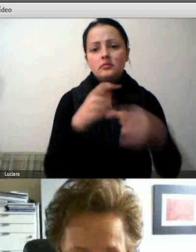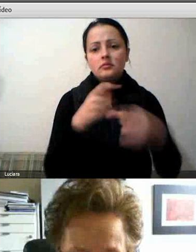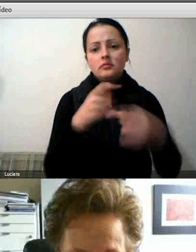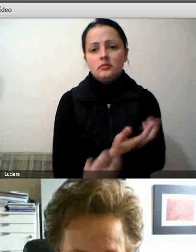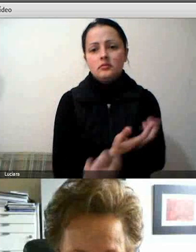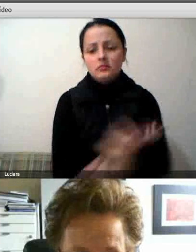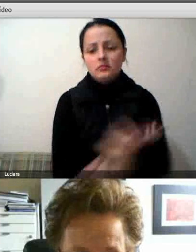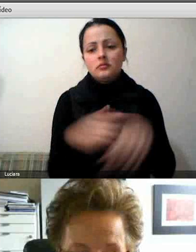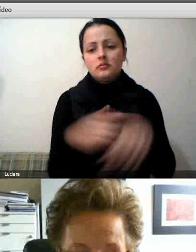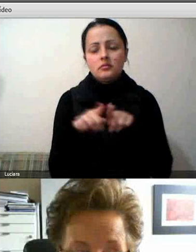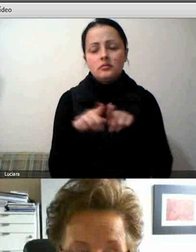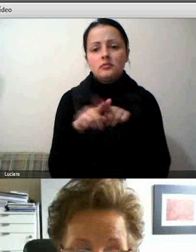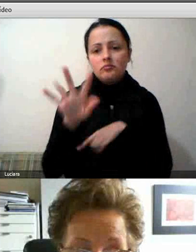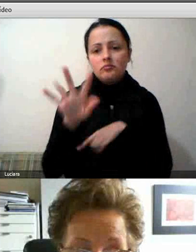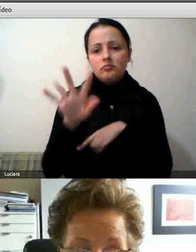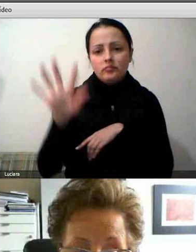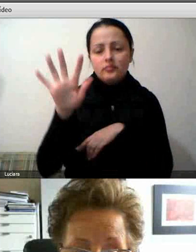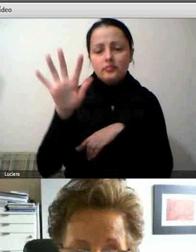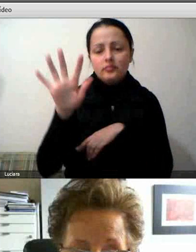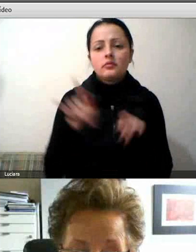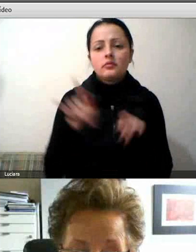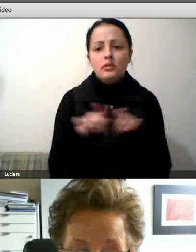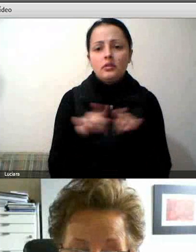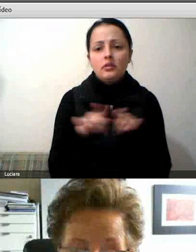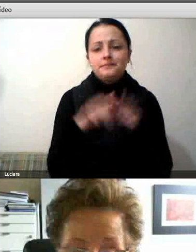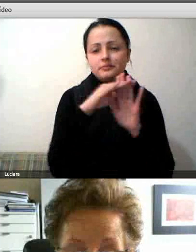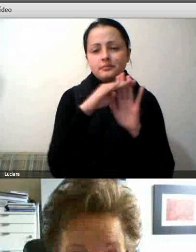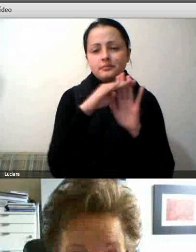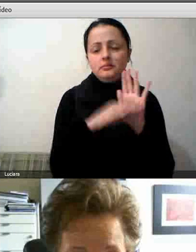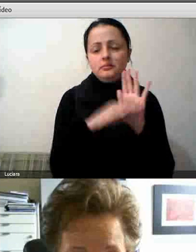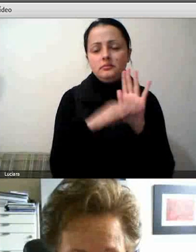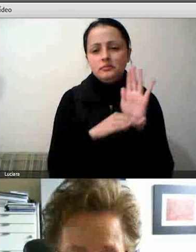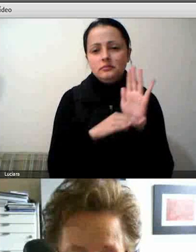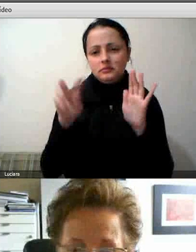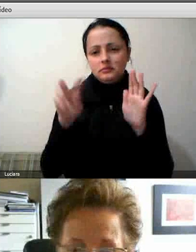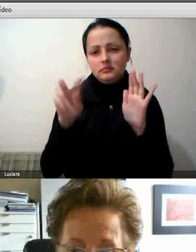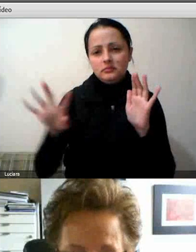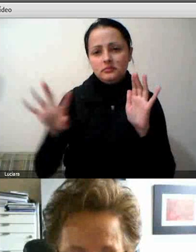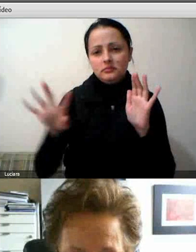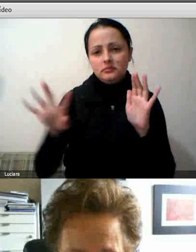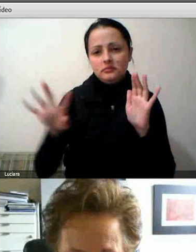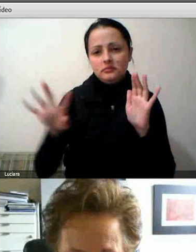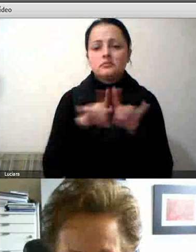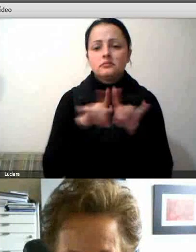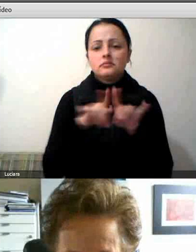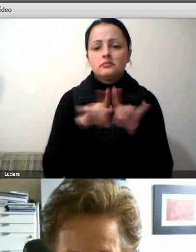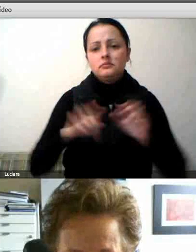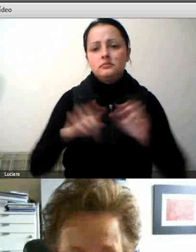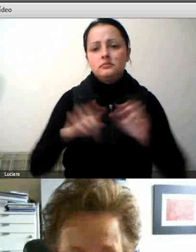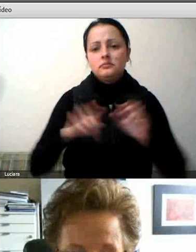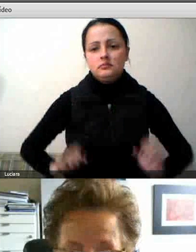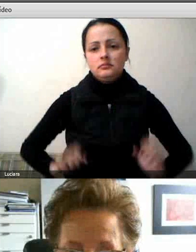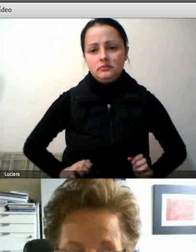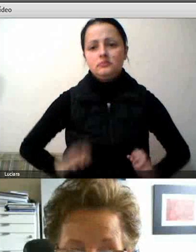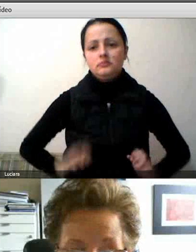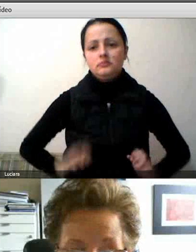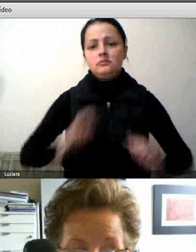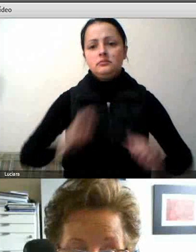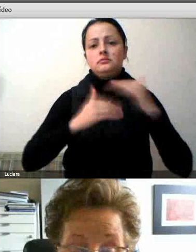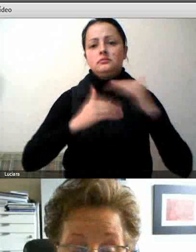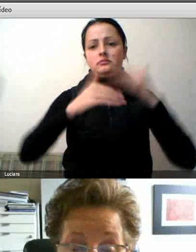social e desenvolver os afetos, o mundo emocional, o